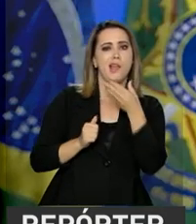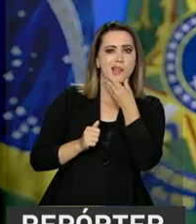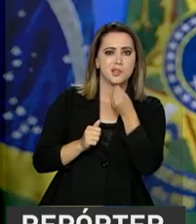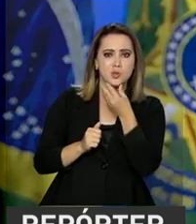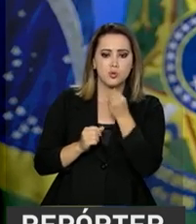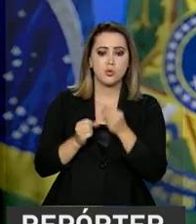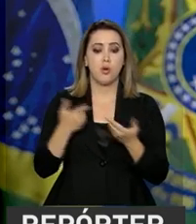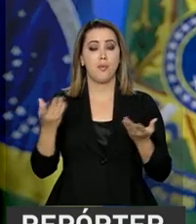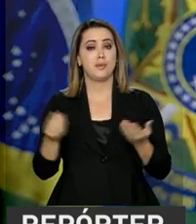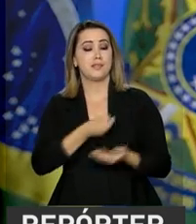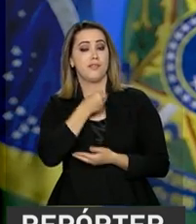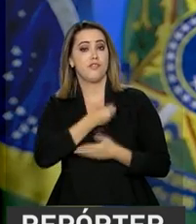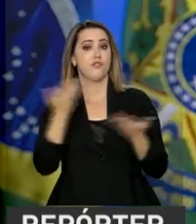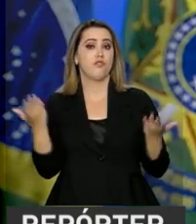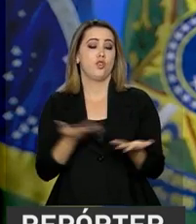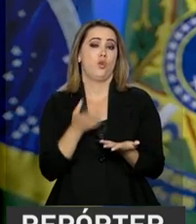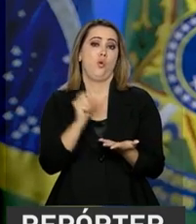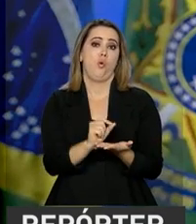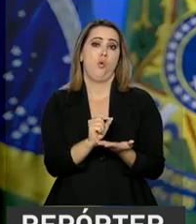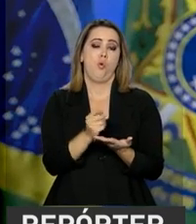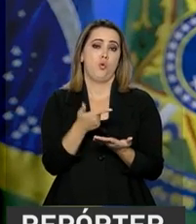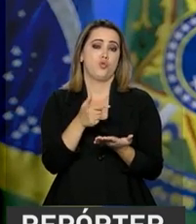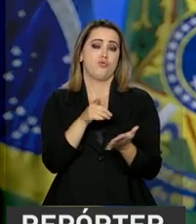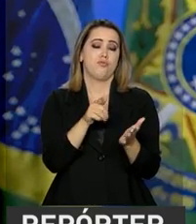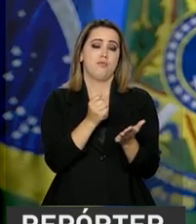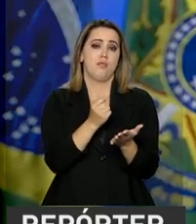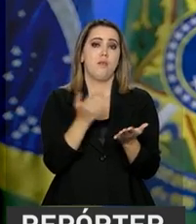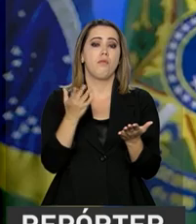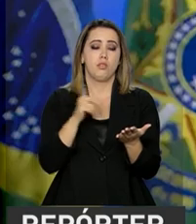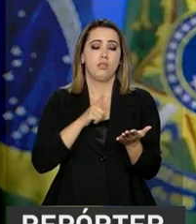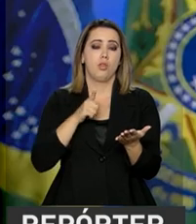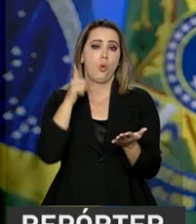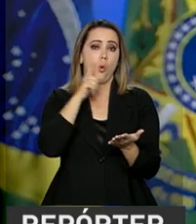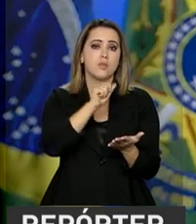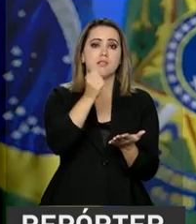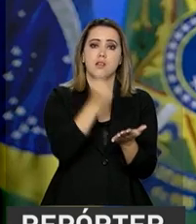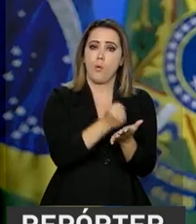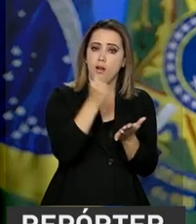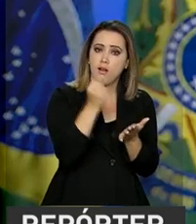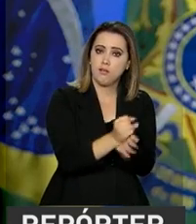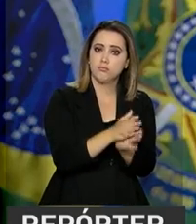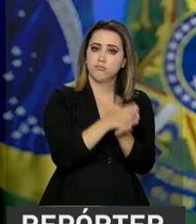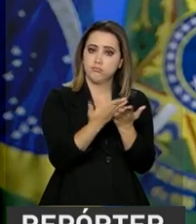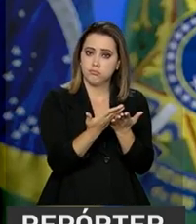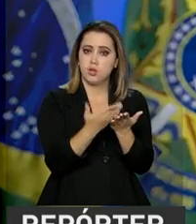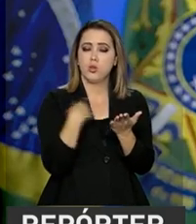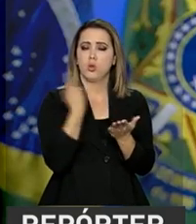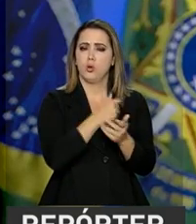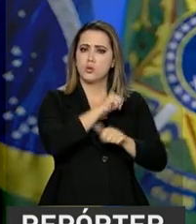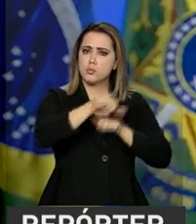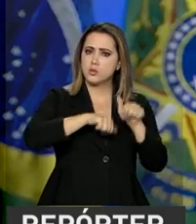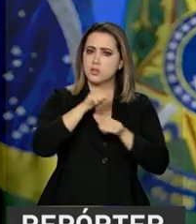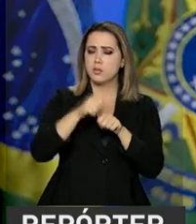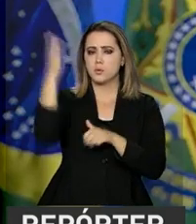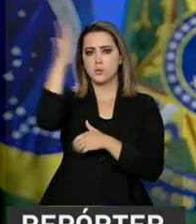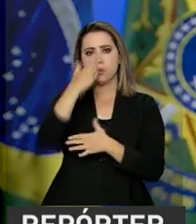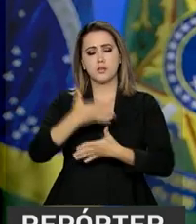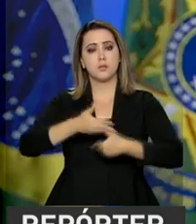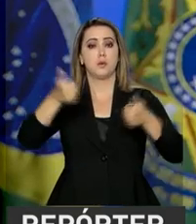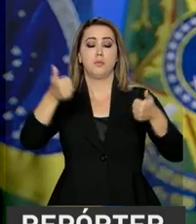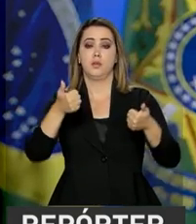hoje na informalidade terão enfim suas carteiras assinadas estamos mudando o Brasil para melhor